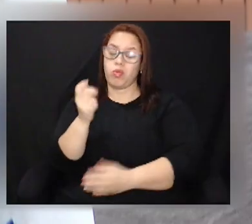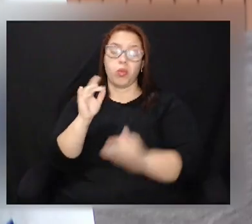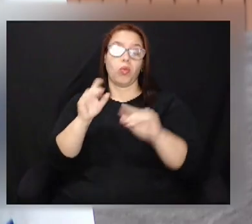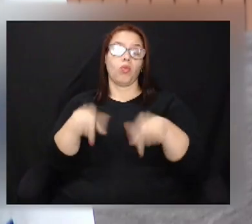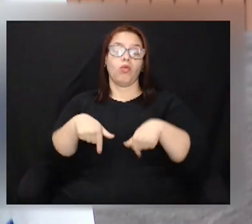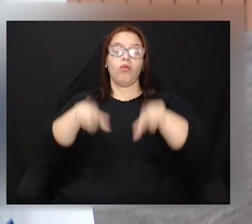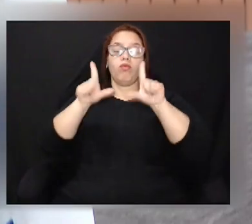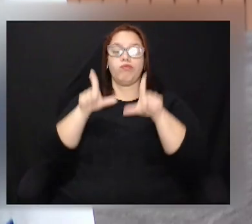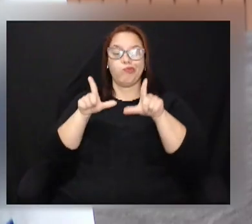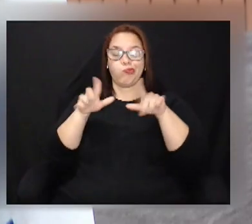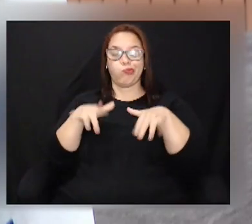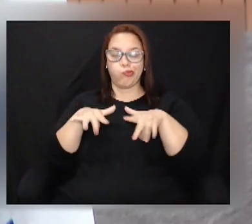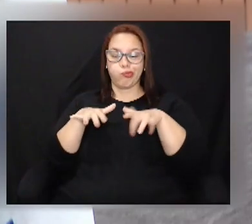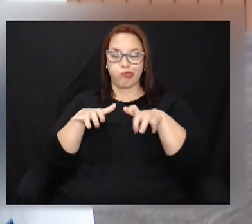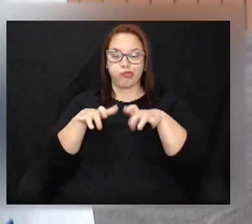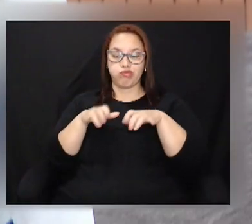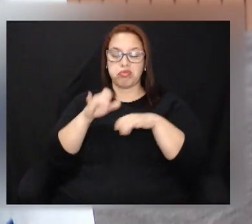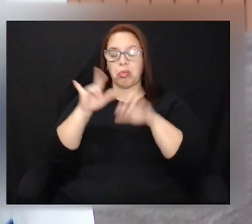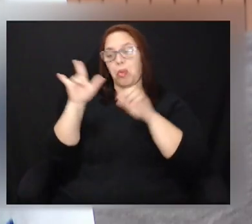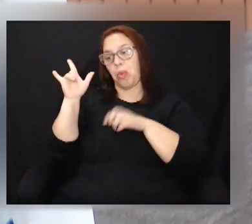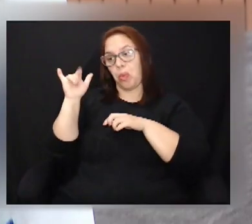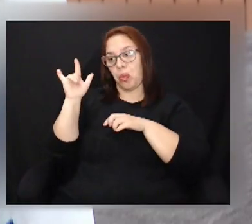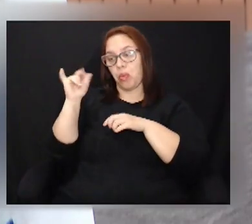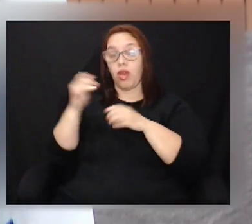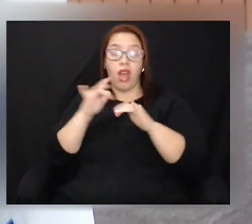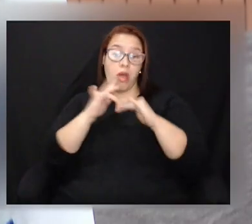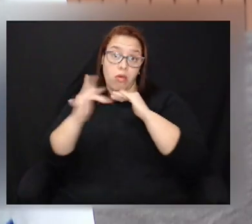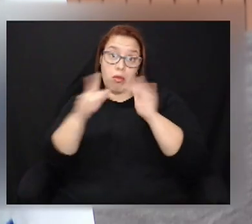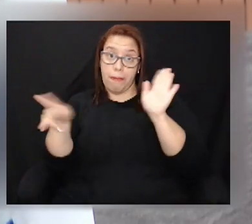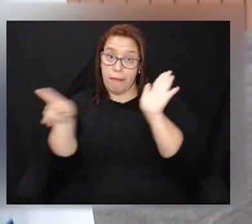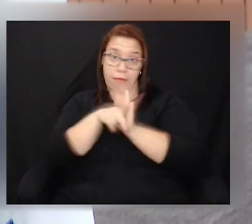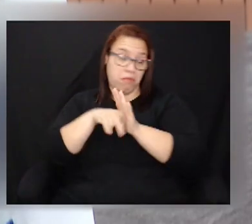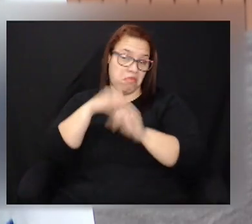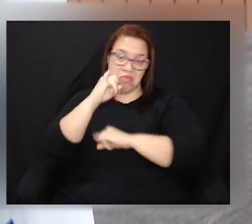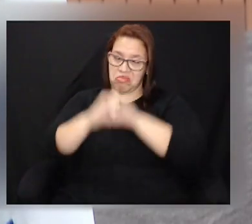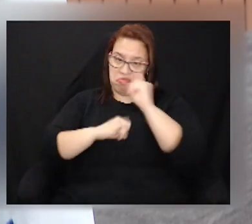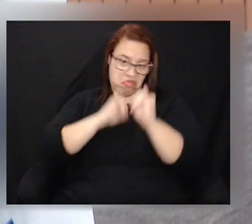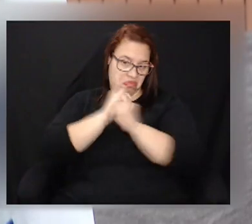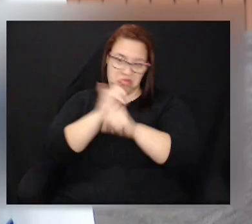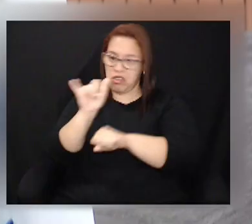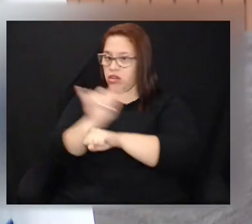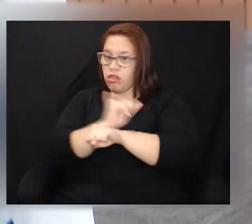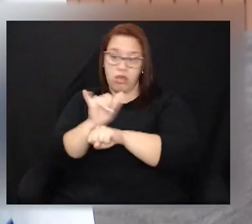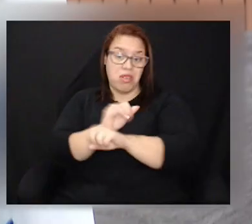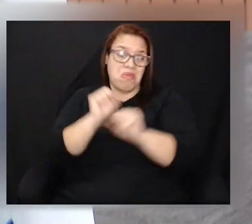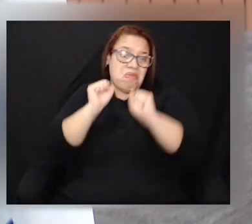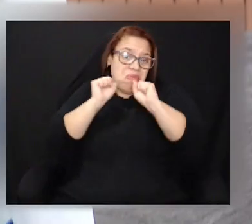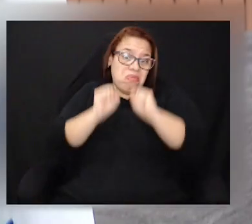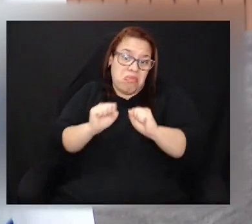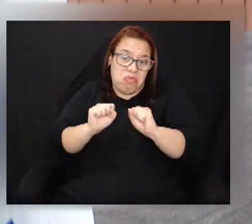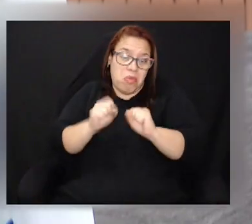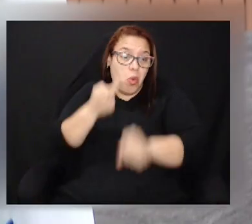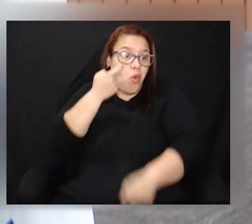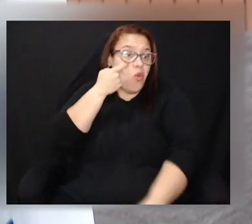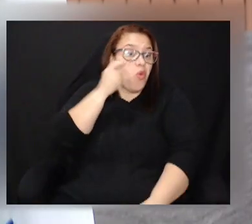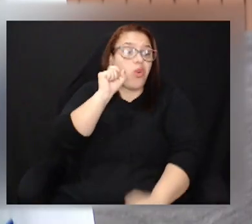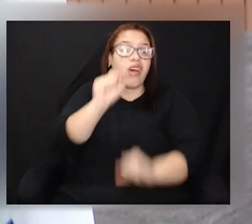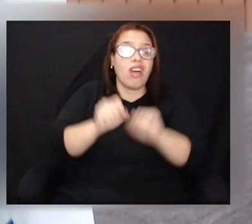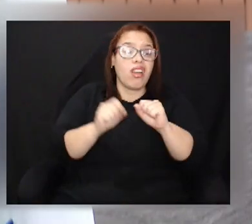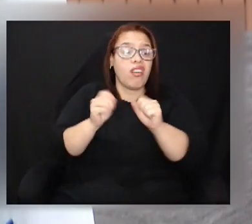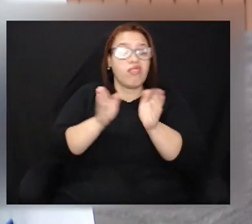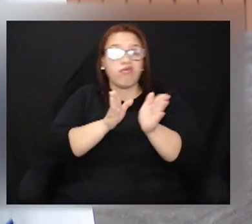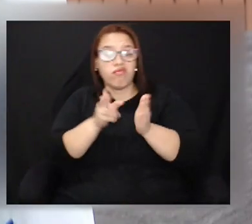ligado ao Instagram, ligado a uma rede social, a internet, o YouTube, que ela possa veja o que eles estão, qual